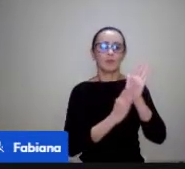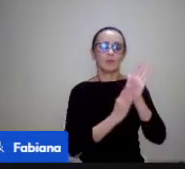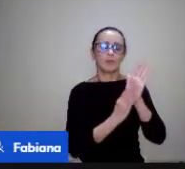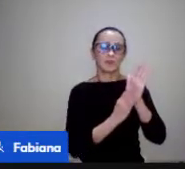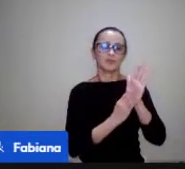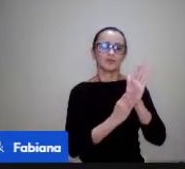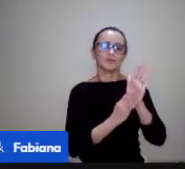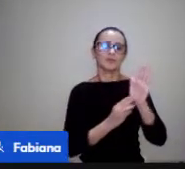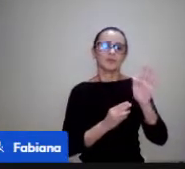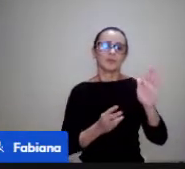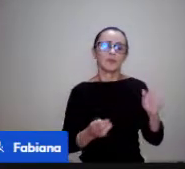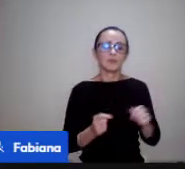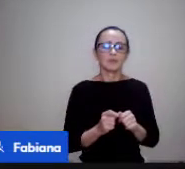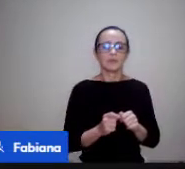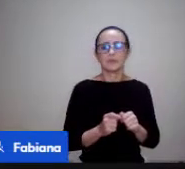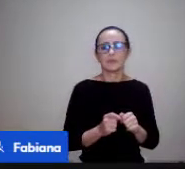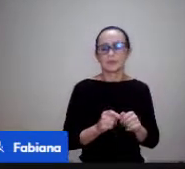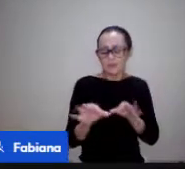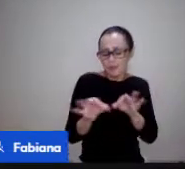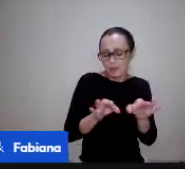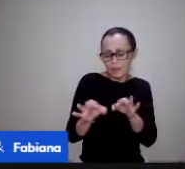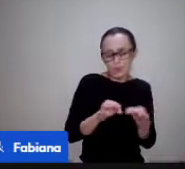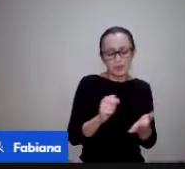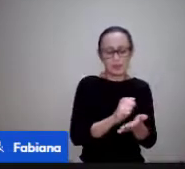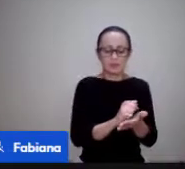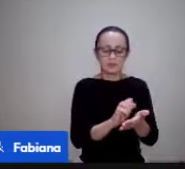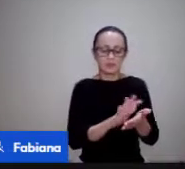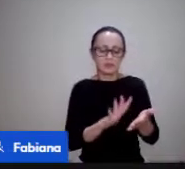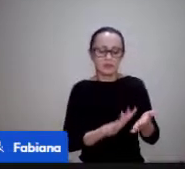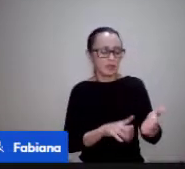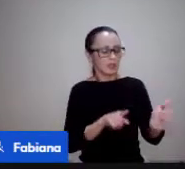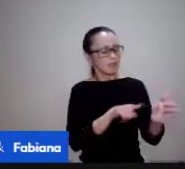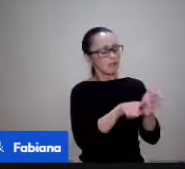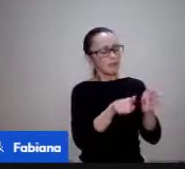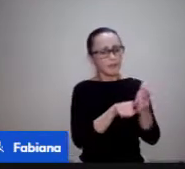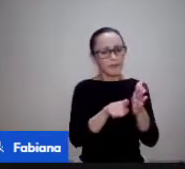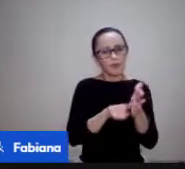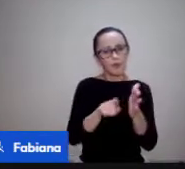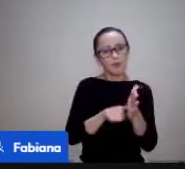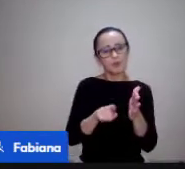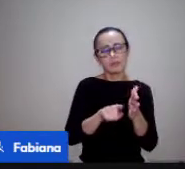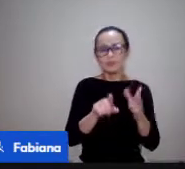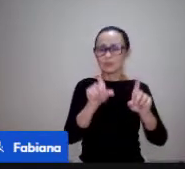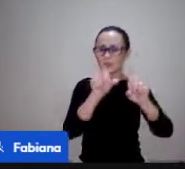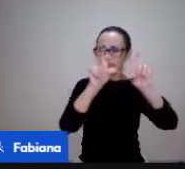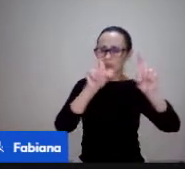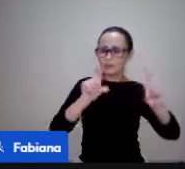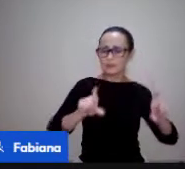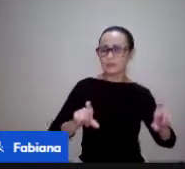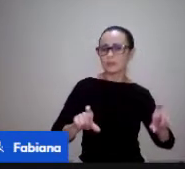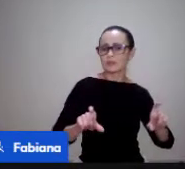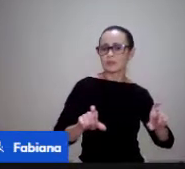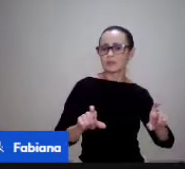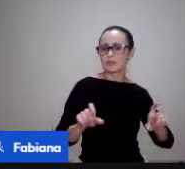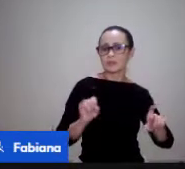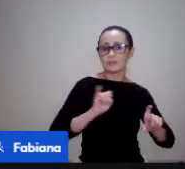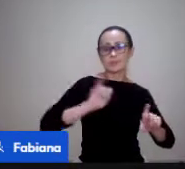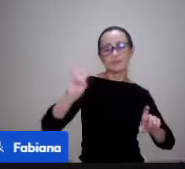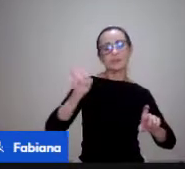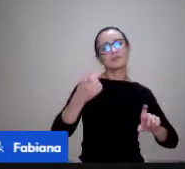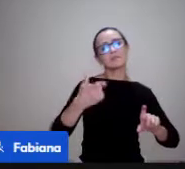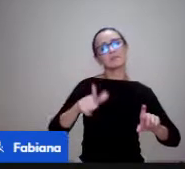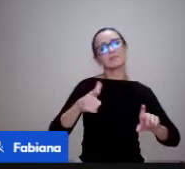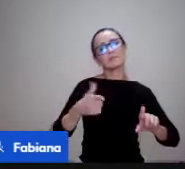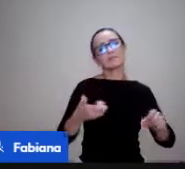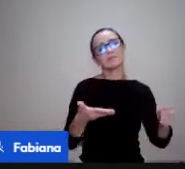não elaboro uma atividade, questões, enunciados, sem um embasamento teórico, sem